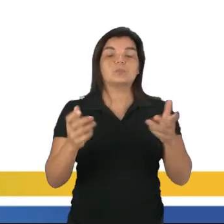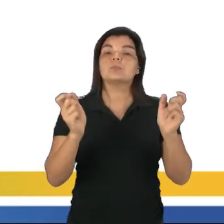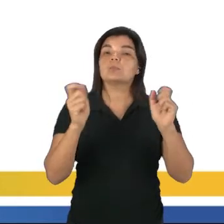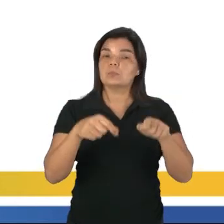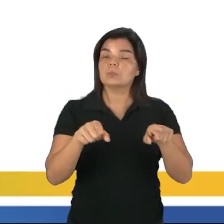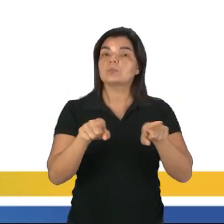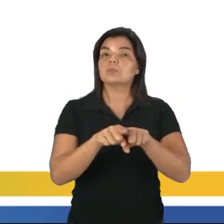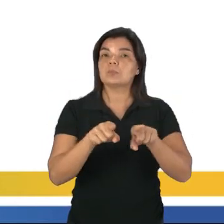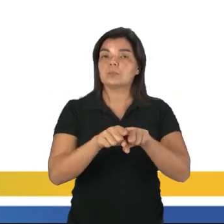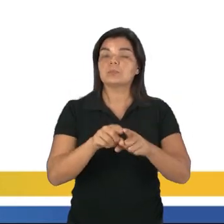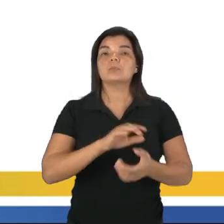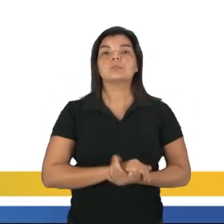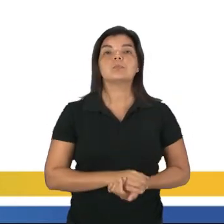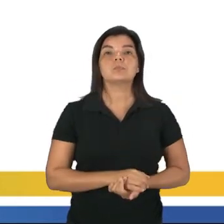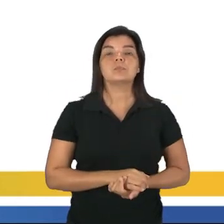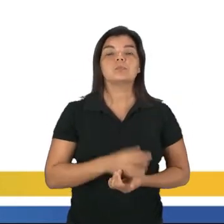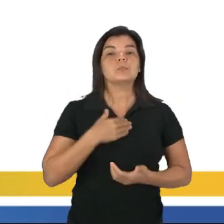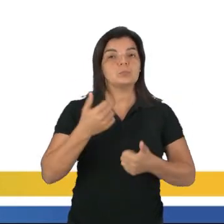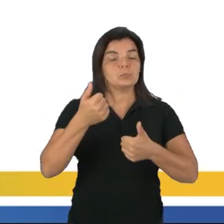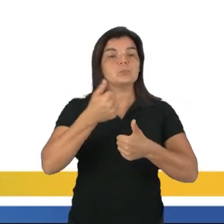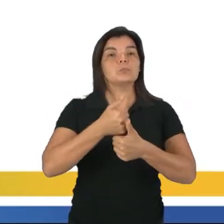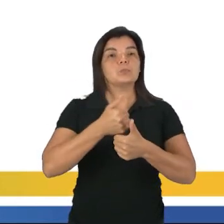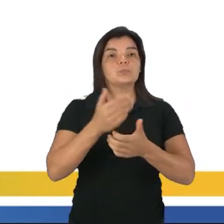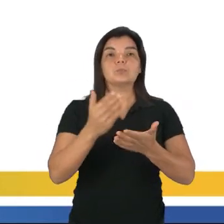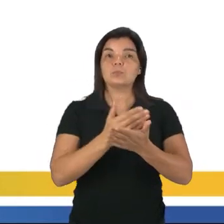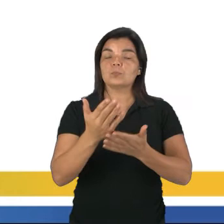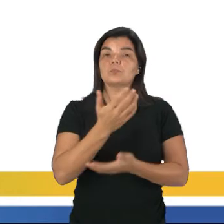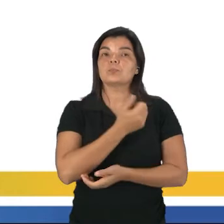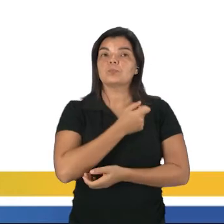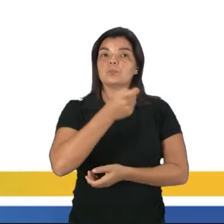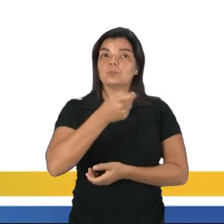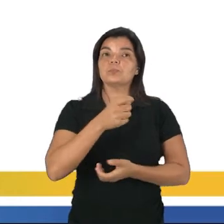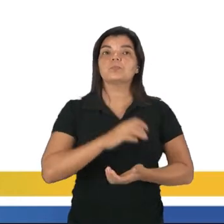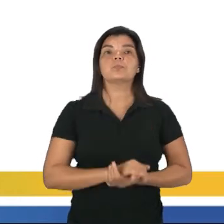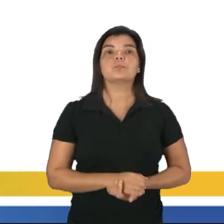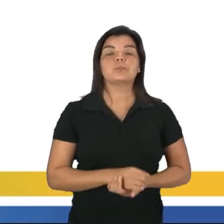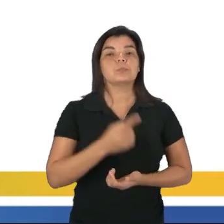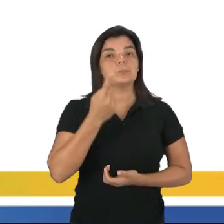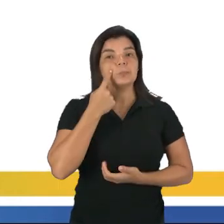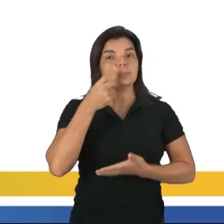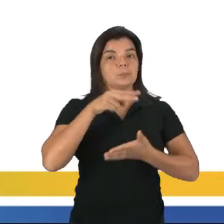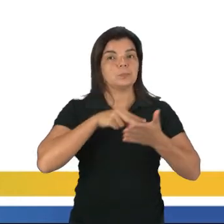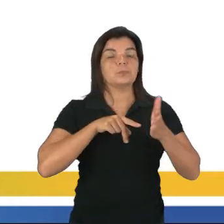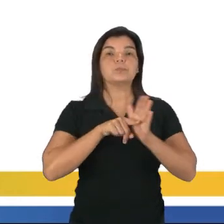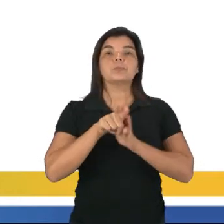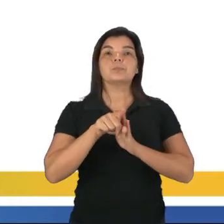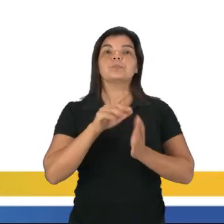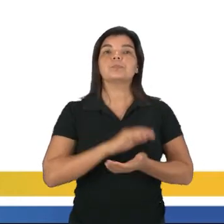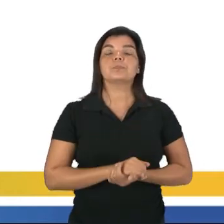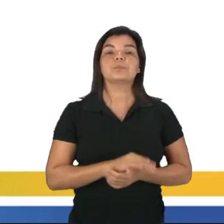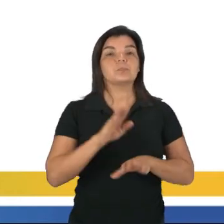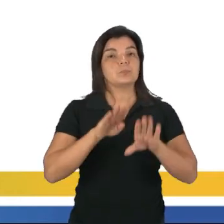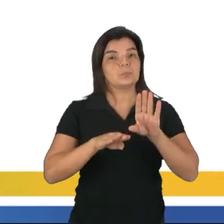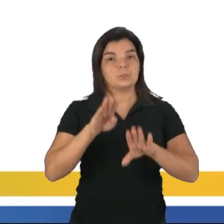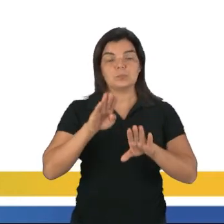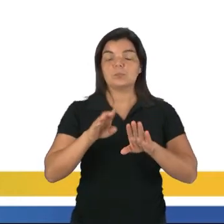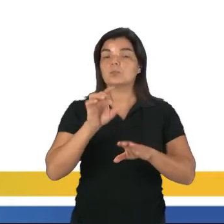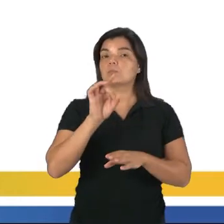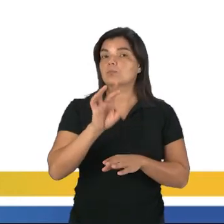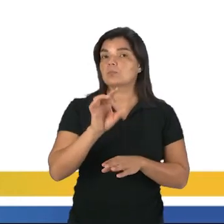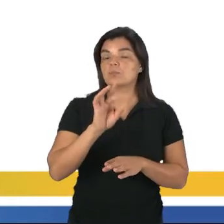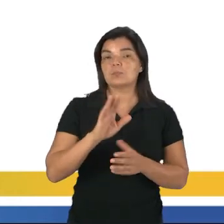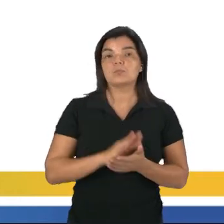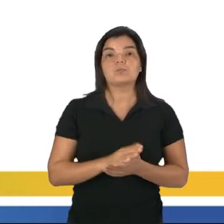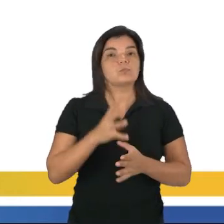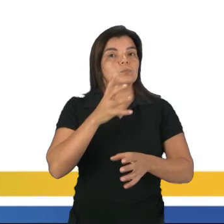função assume quando a gente substitui determinado valor no x, certo? Vamos ler aqui a questão, né? Muitas vezes não vai vir só ali